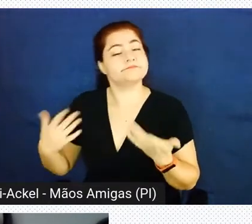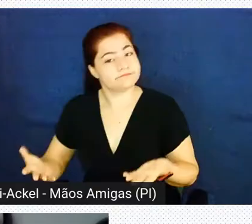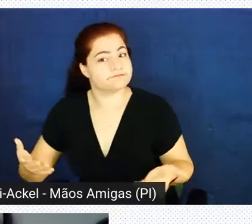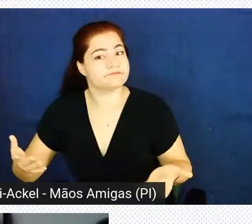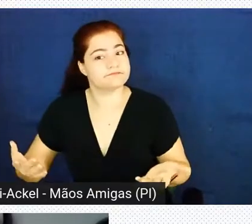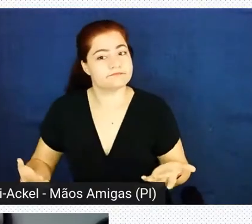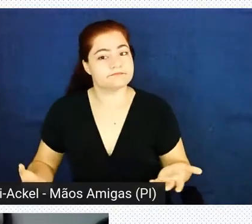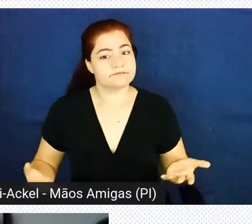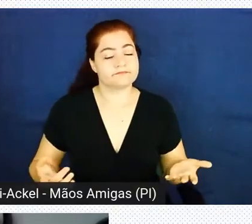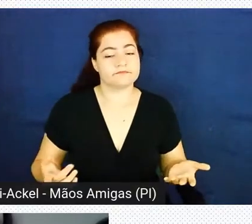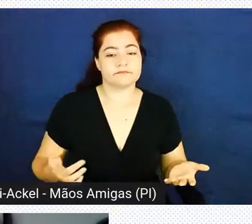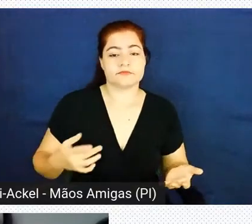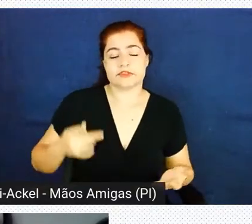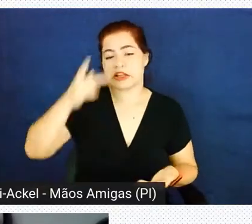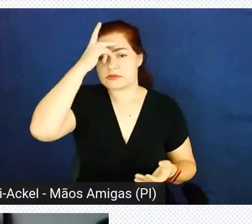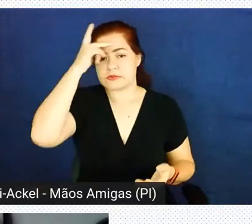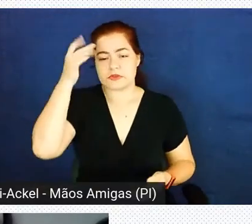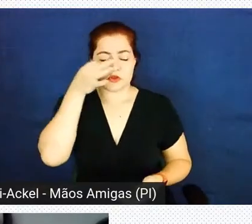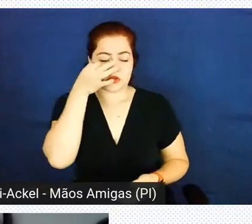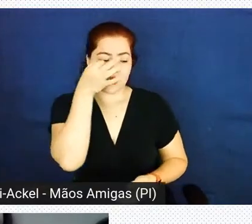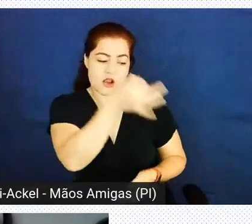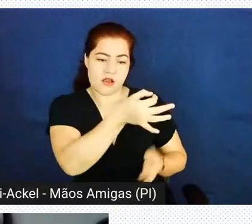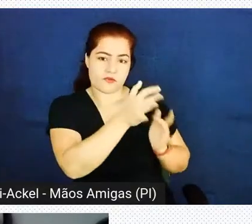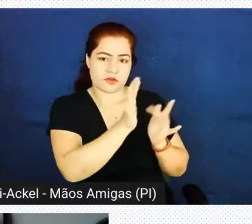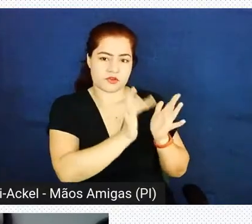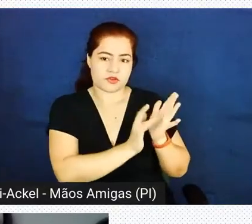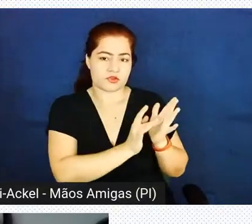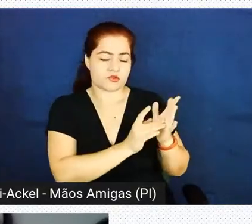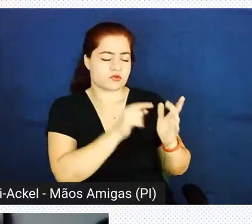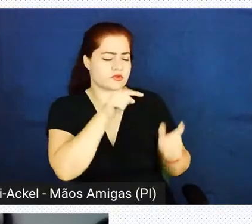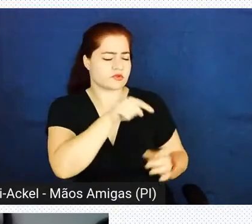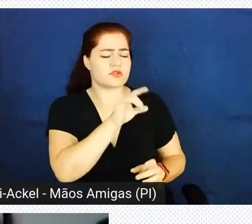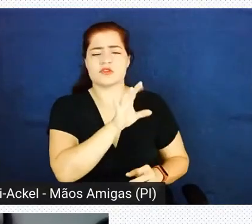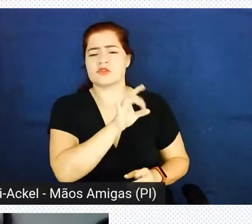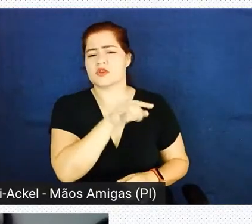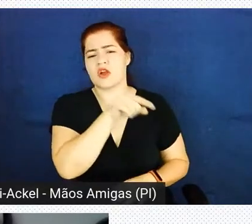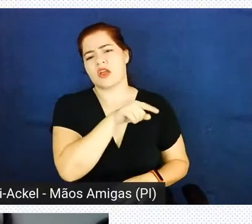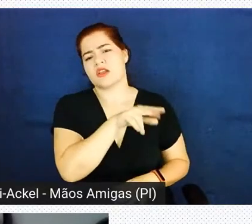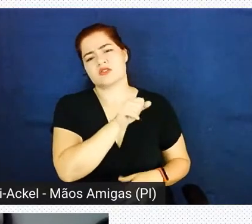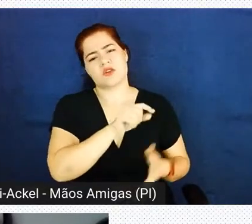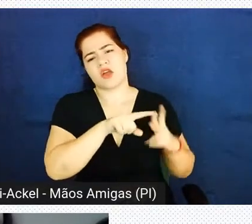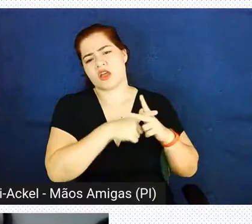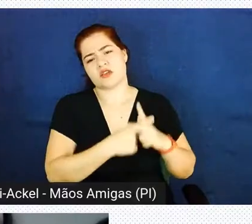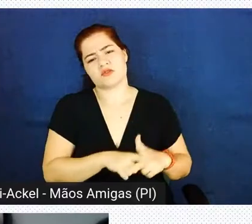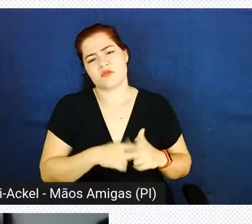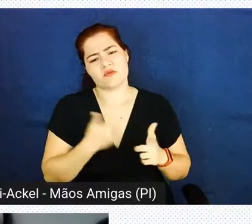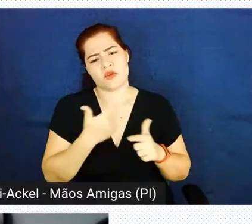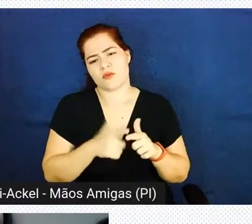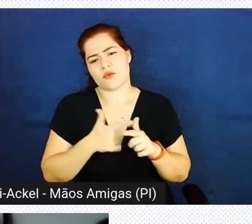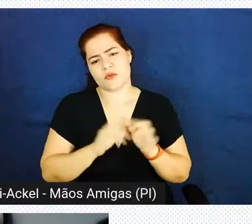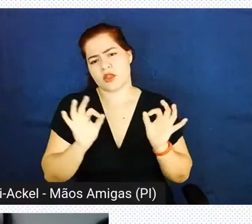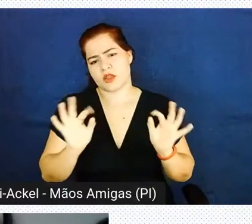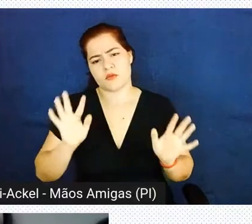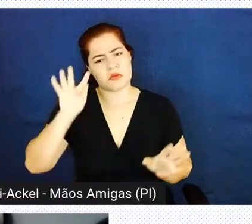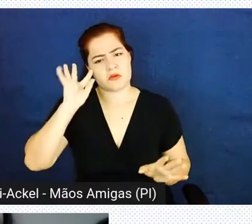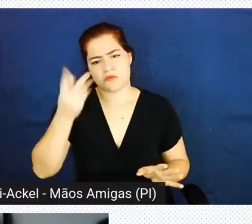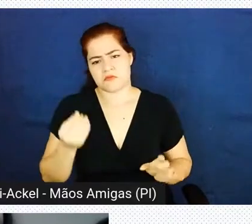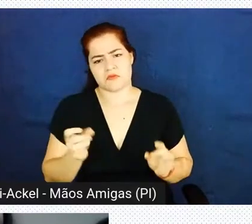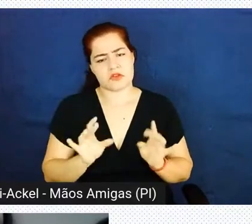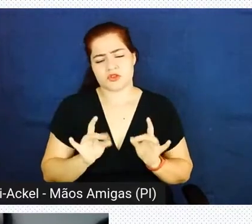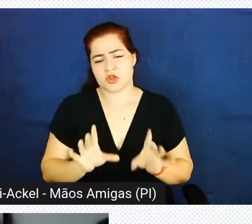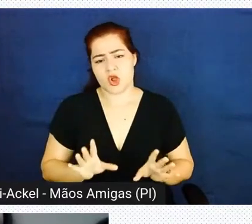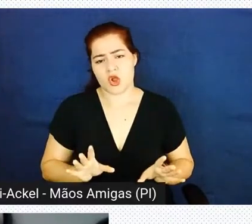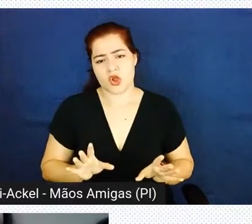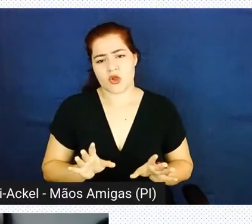Nele viam apenas, em Jesus viam apenas aqueles que vinham equacionar os problemas, aquele que estava ali para resolver